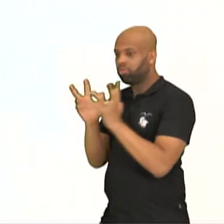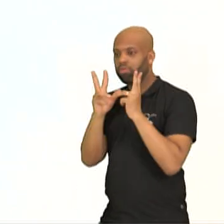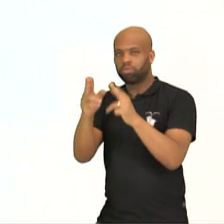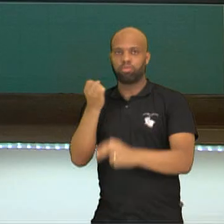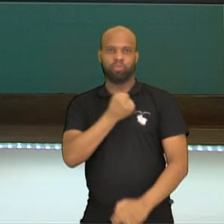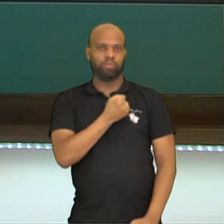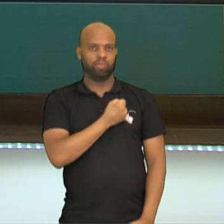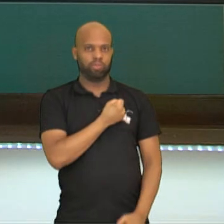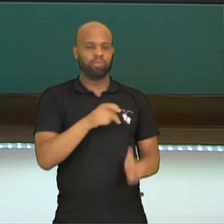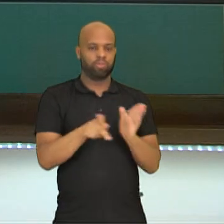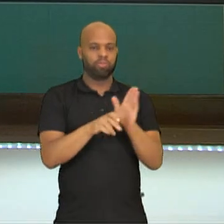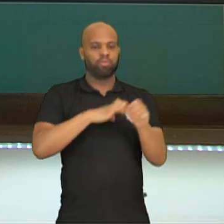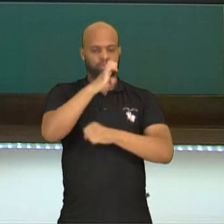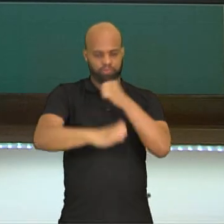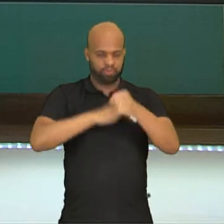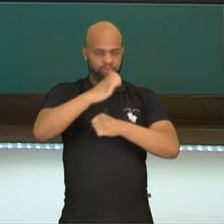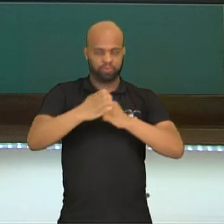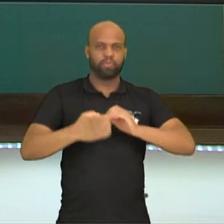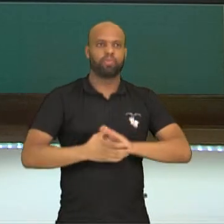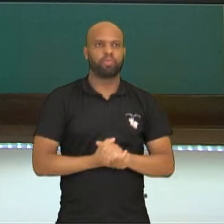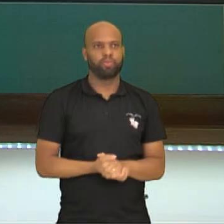no número de elétrons.